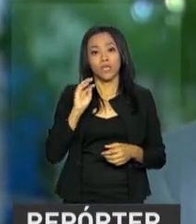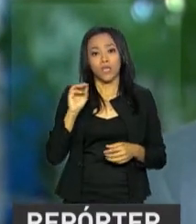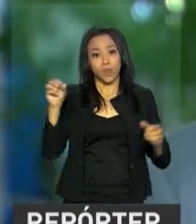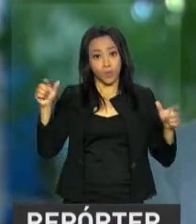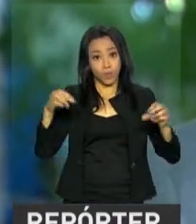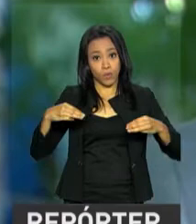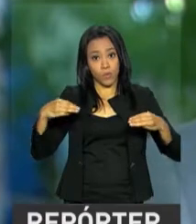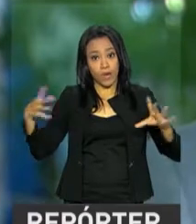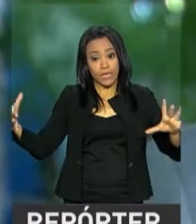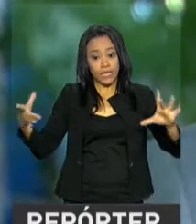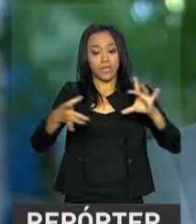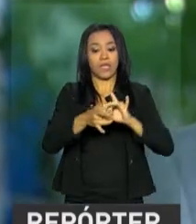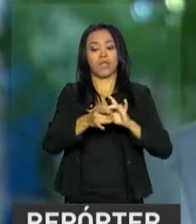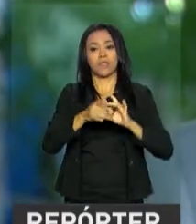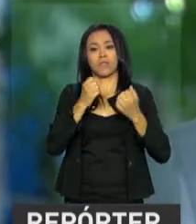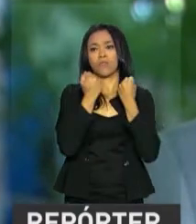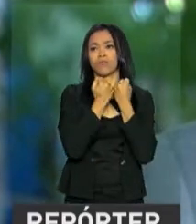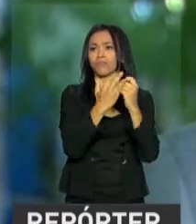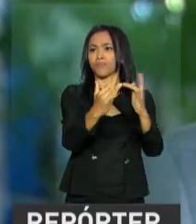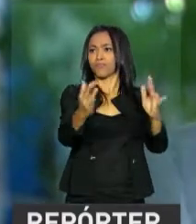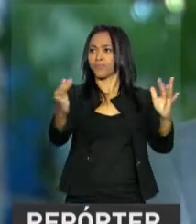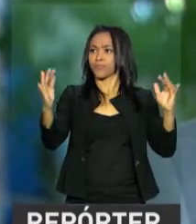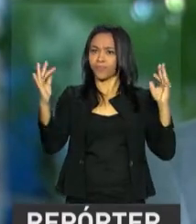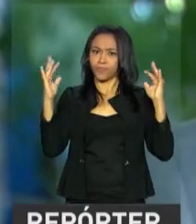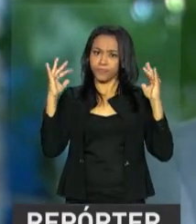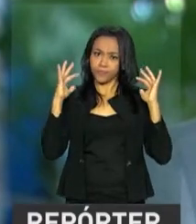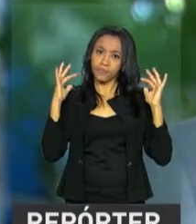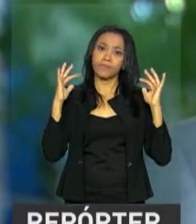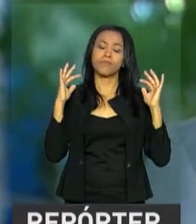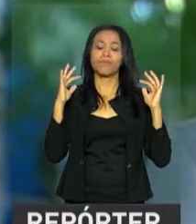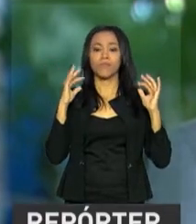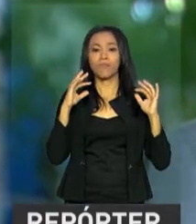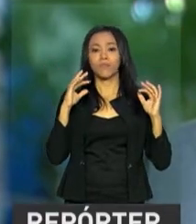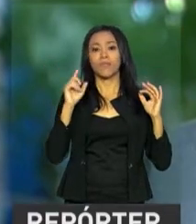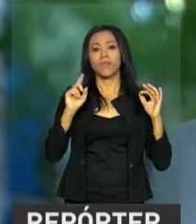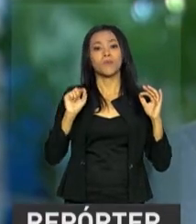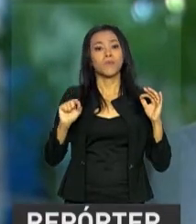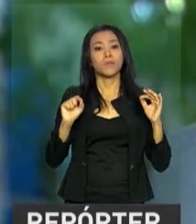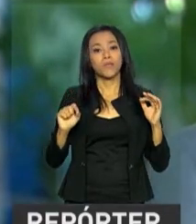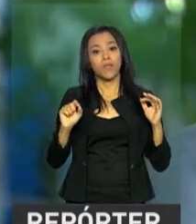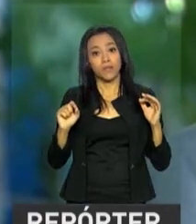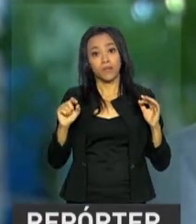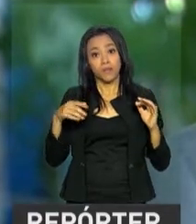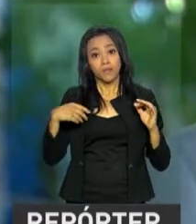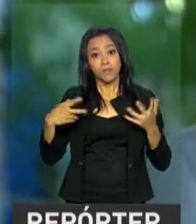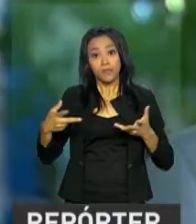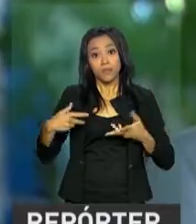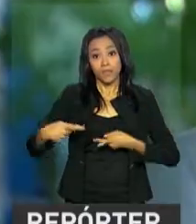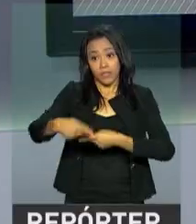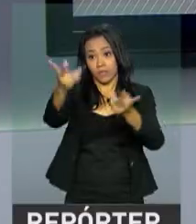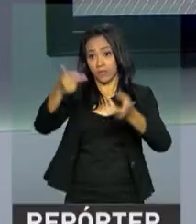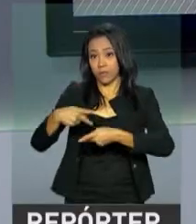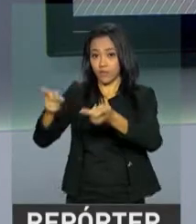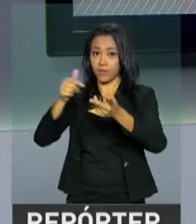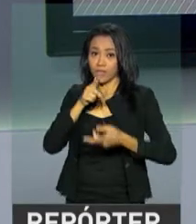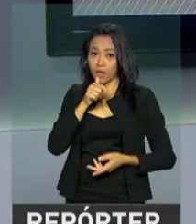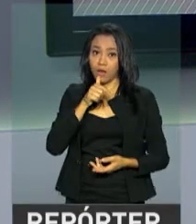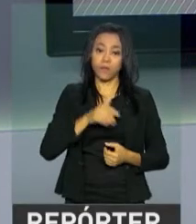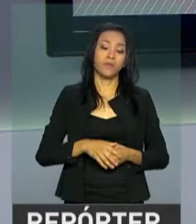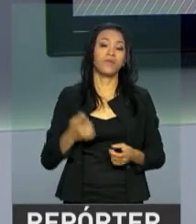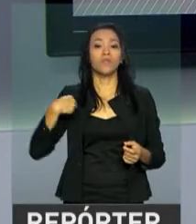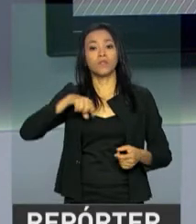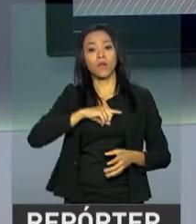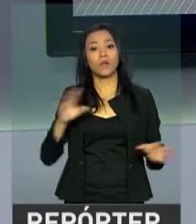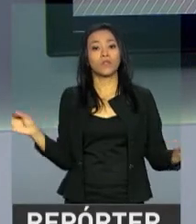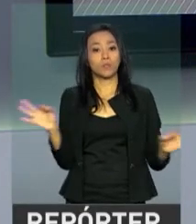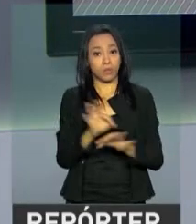ambiente como um fator preponderante na produção e na distribuição de água. Nós ficamos